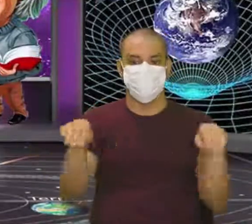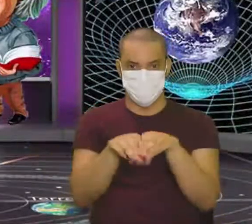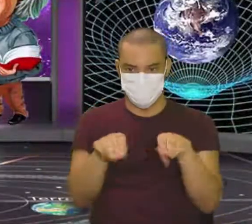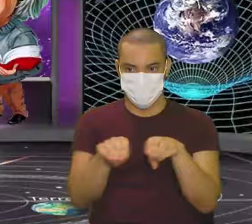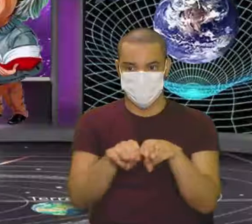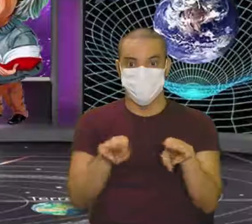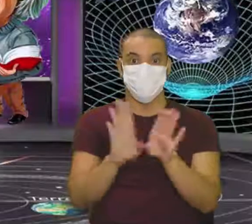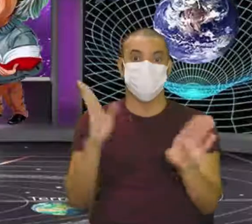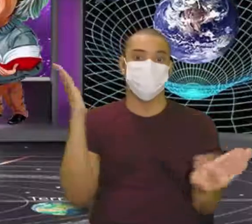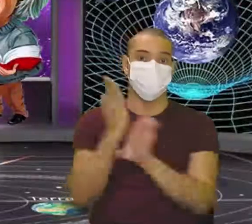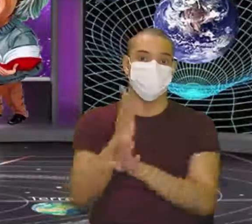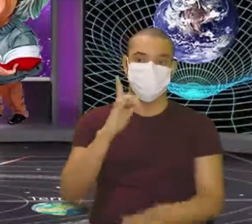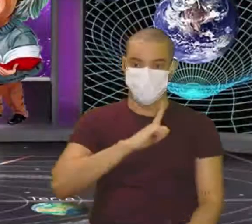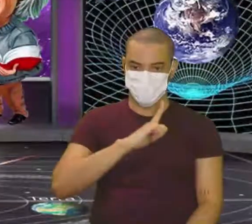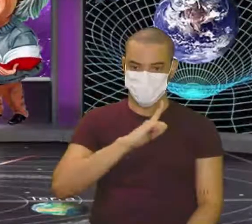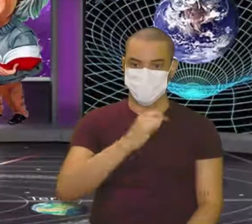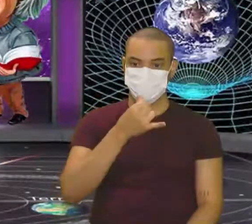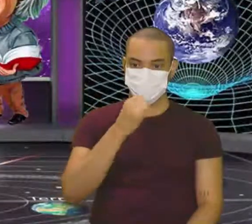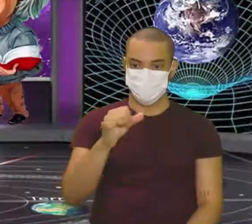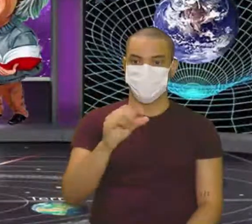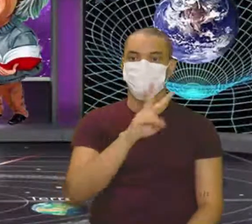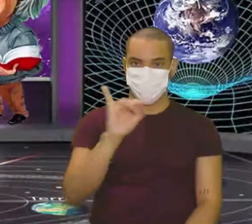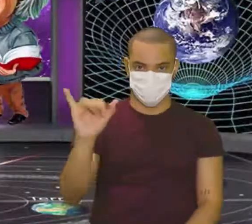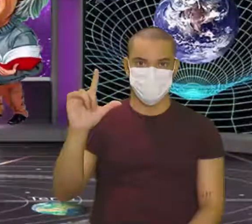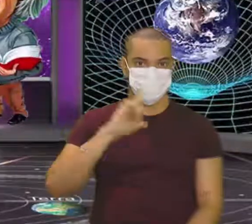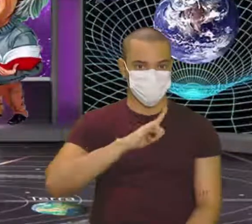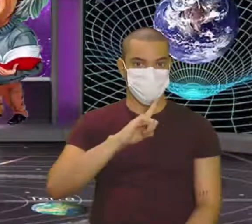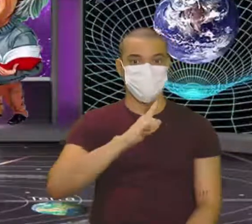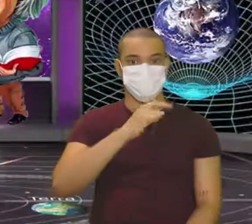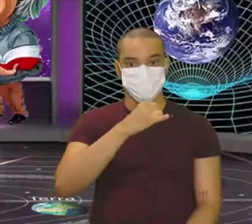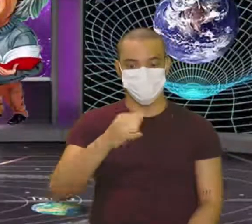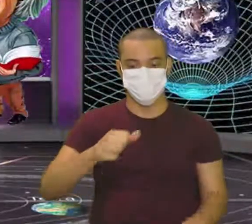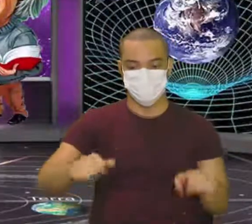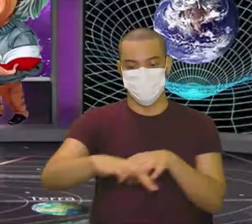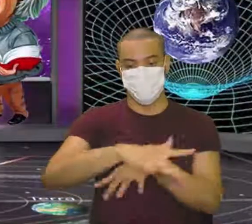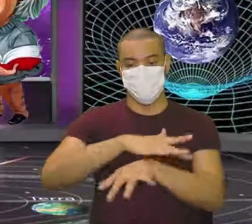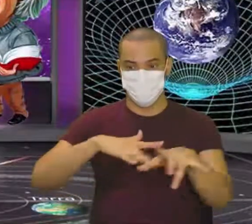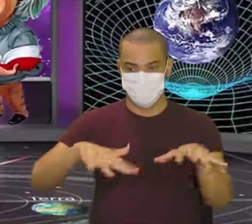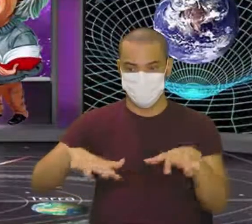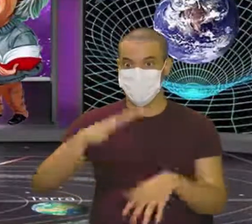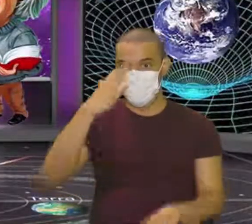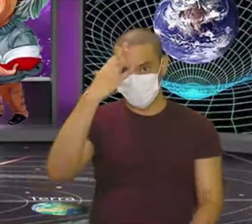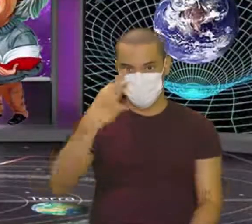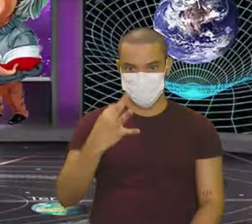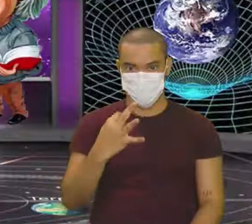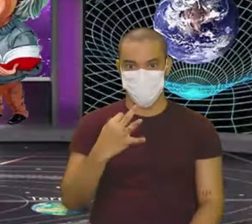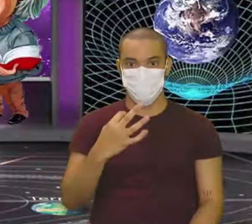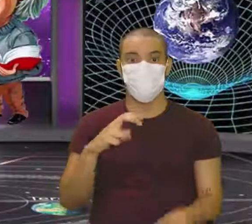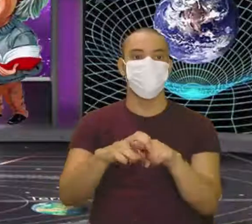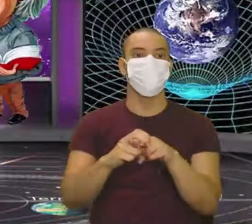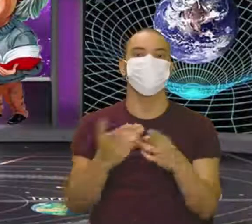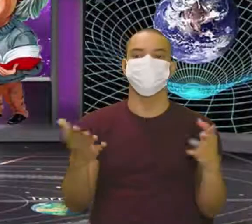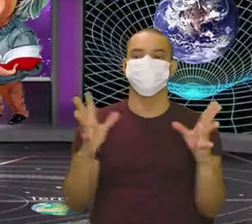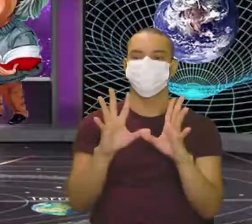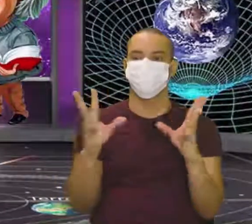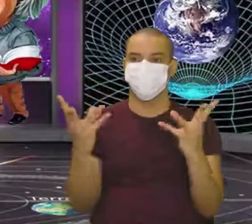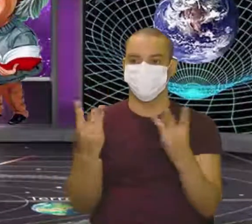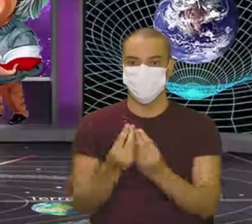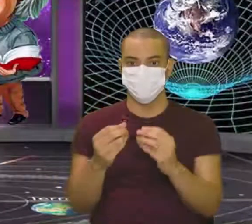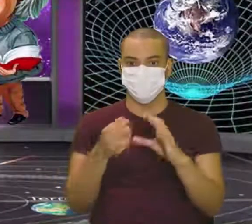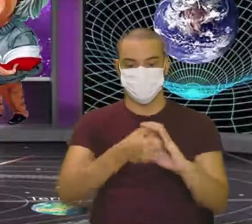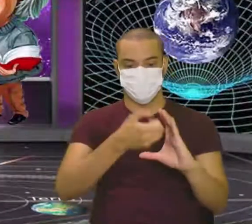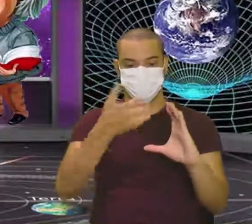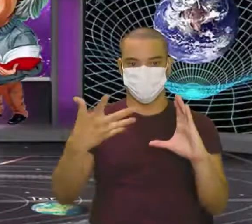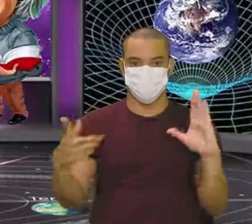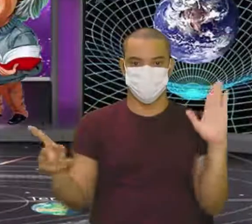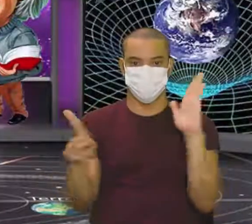passando corrente, eu vou ter esse campo magnético aí, entendido? Então vamos, a partir de agora, ver as propriedades e